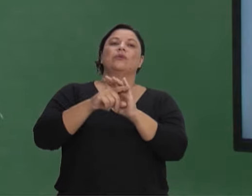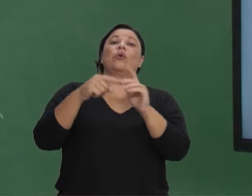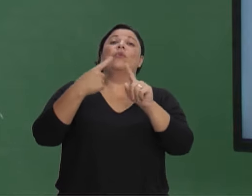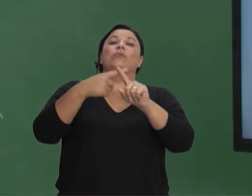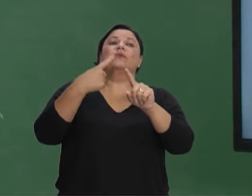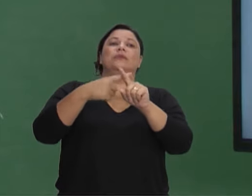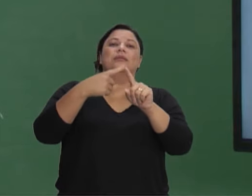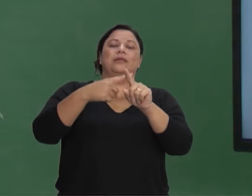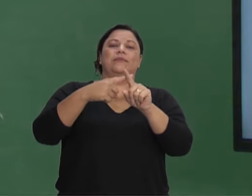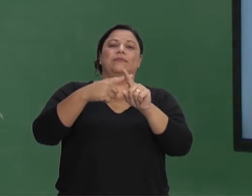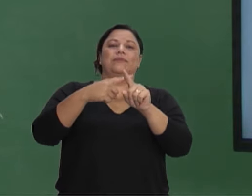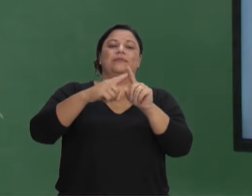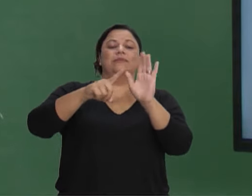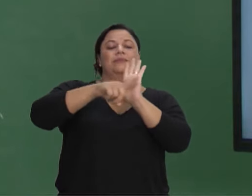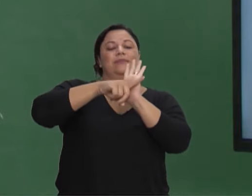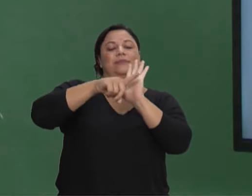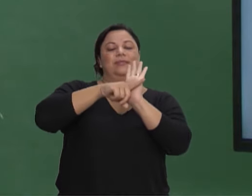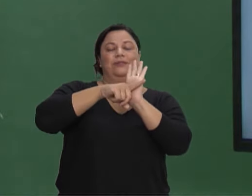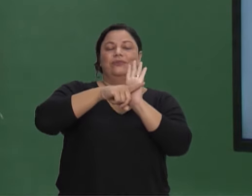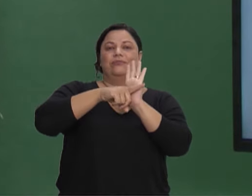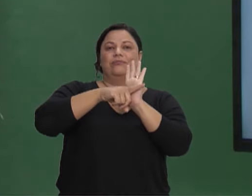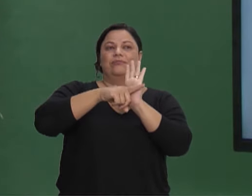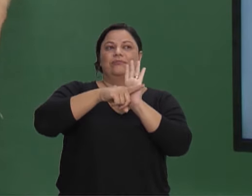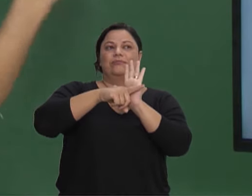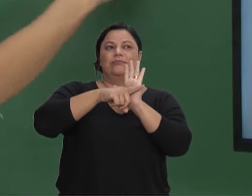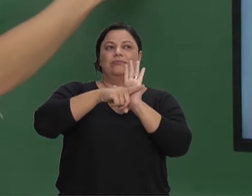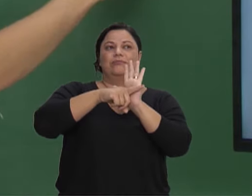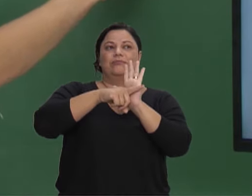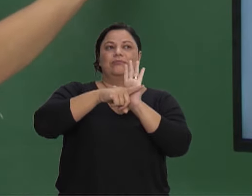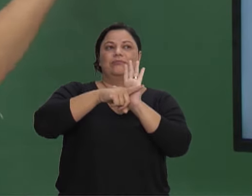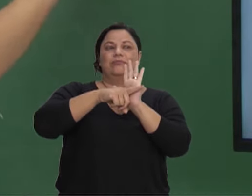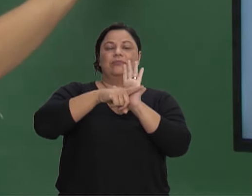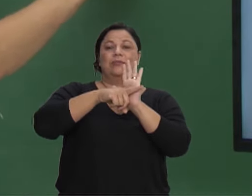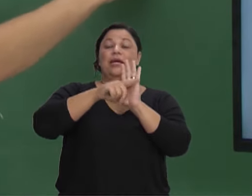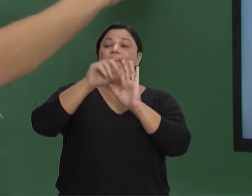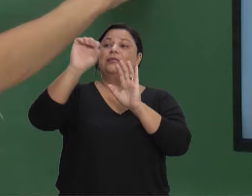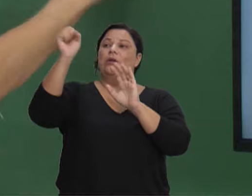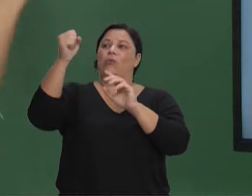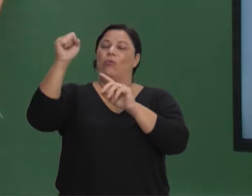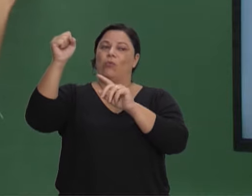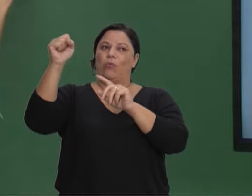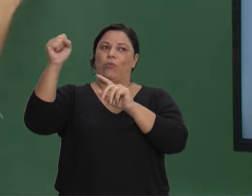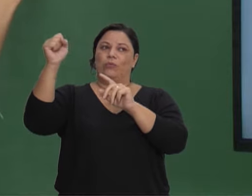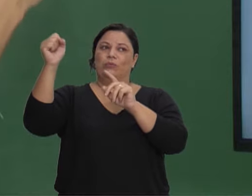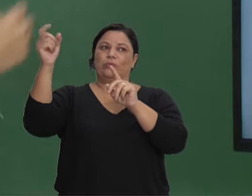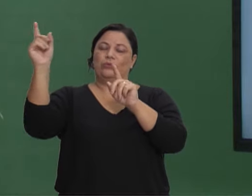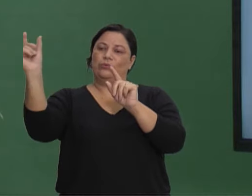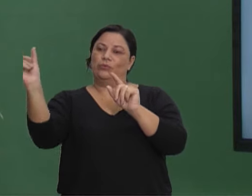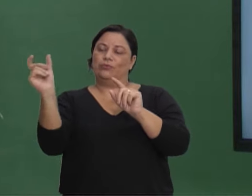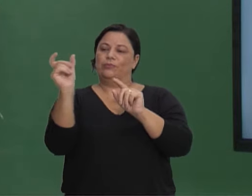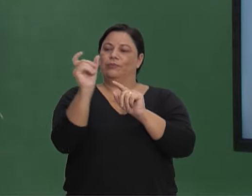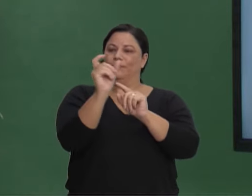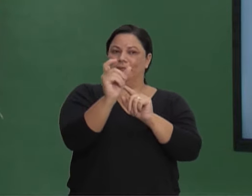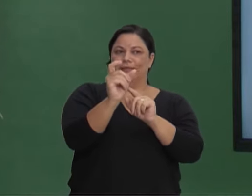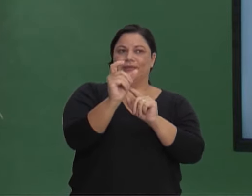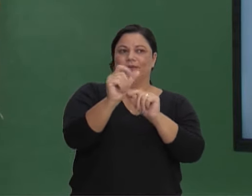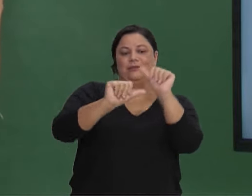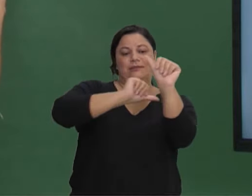assume valores negativos. Vou passar o 8 para cá, que ele está negativo, ele vai passar